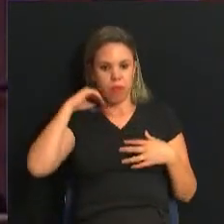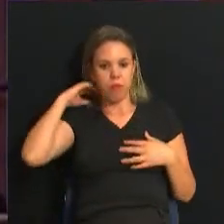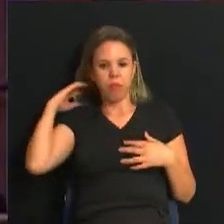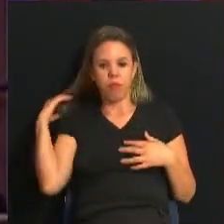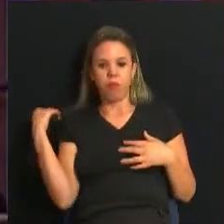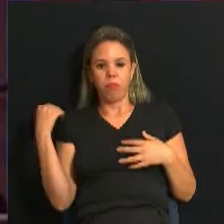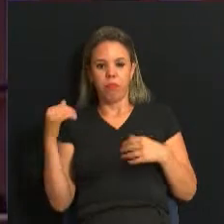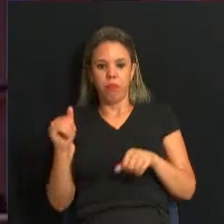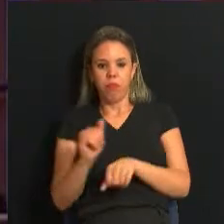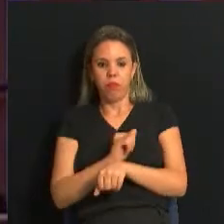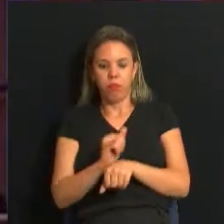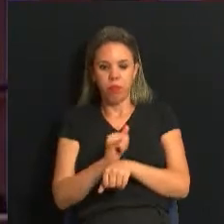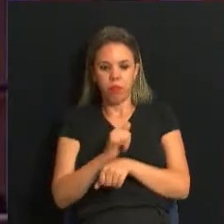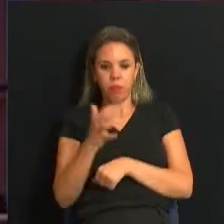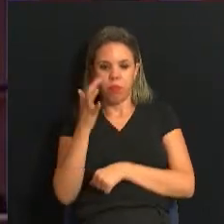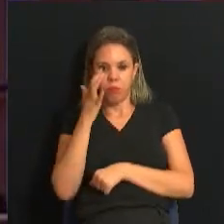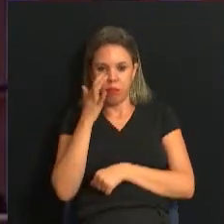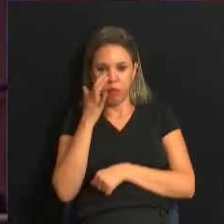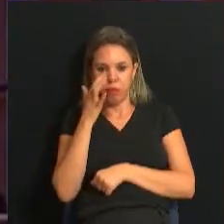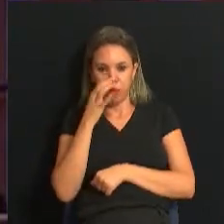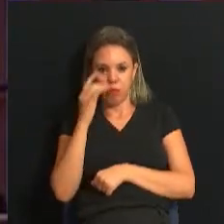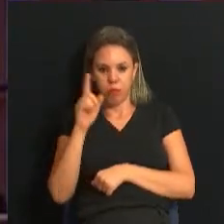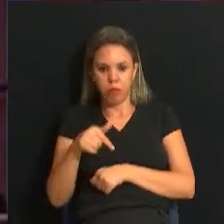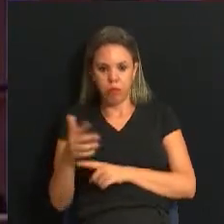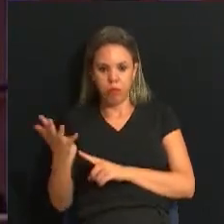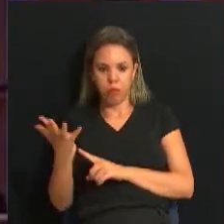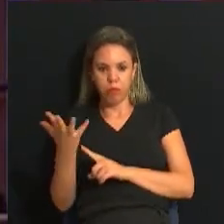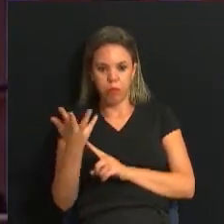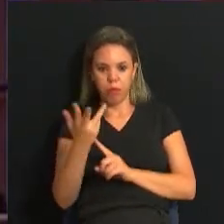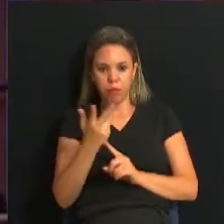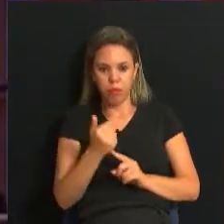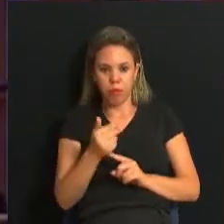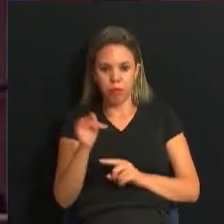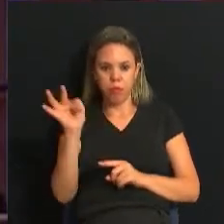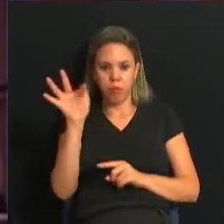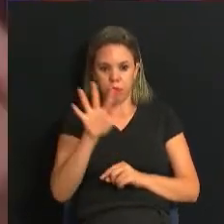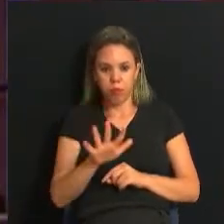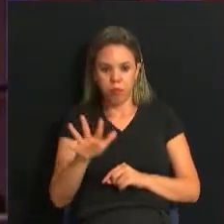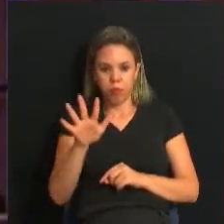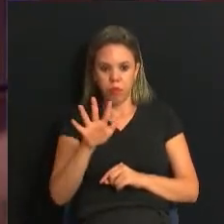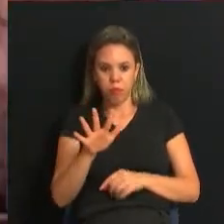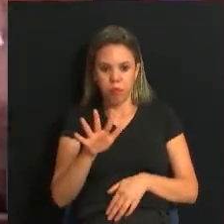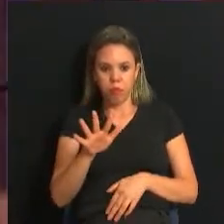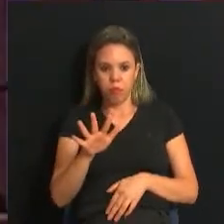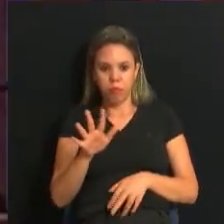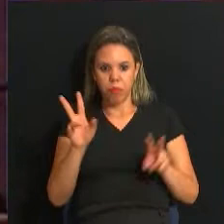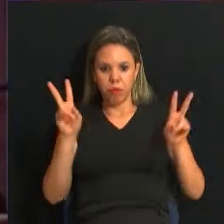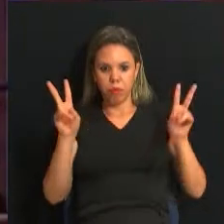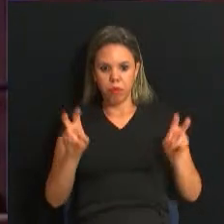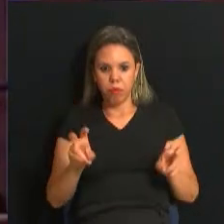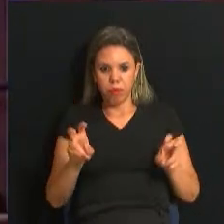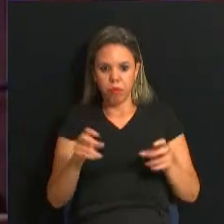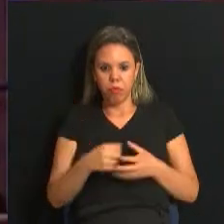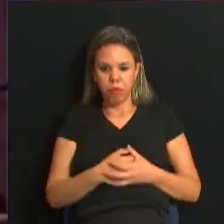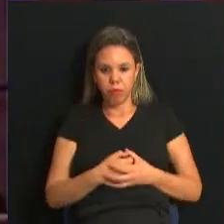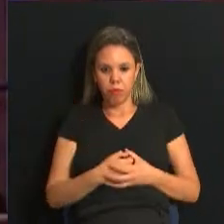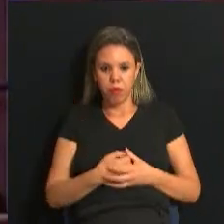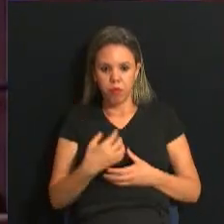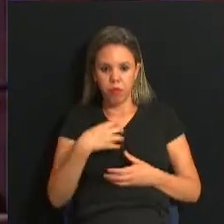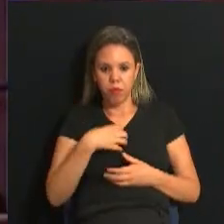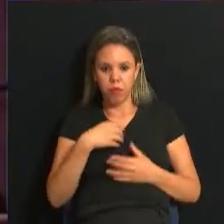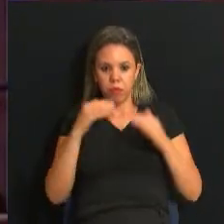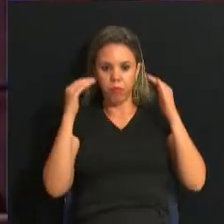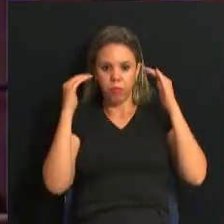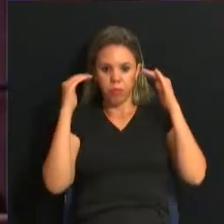caminho incrível que é a arte na universidade. É sobre isso que eu me sinto muito